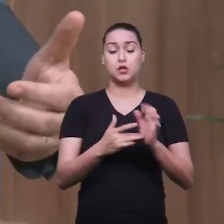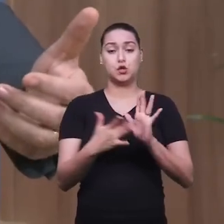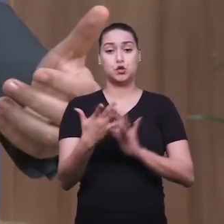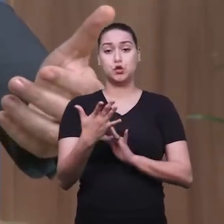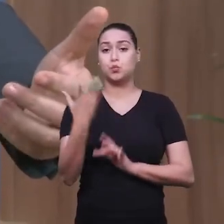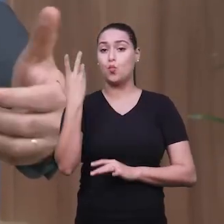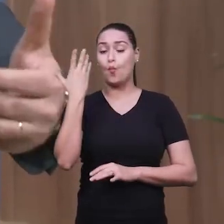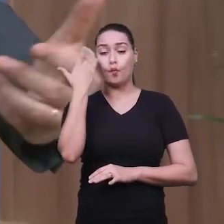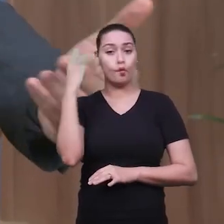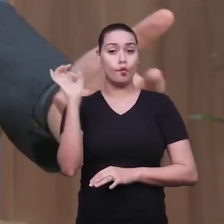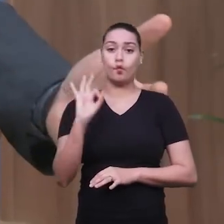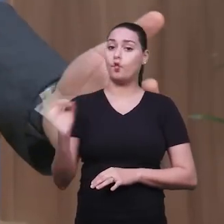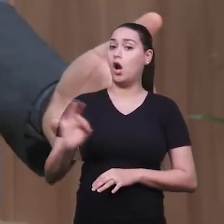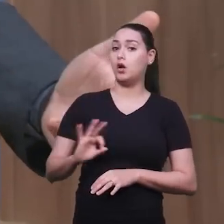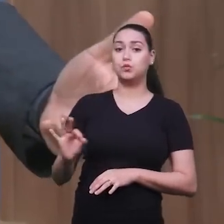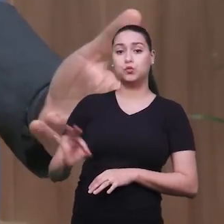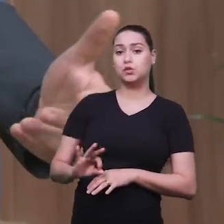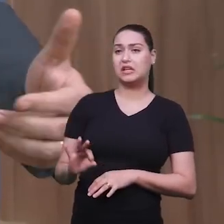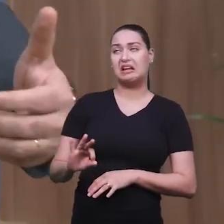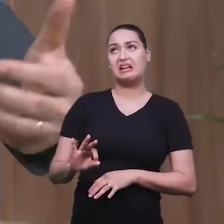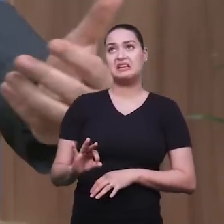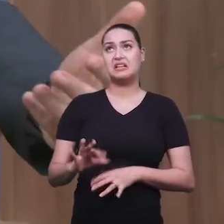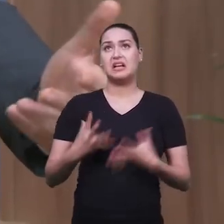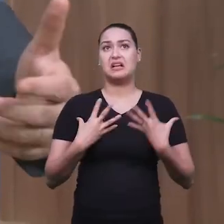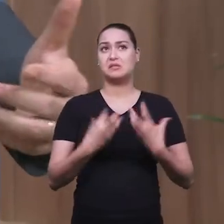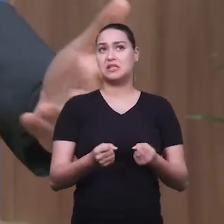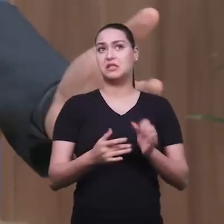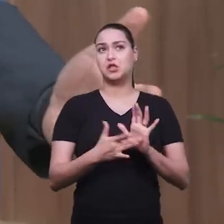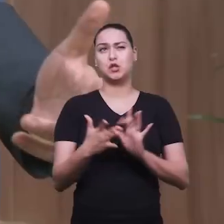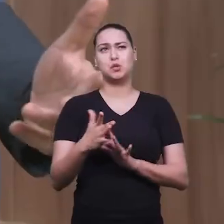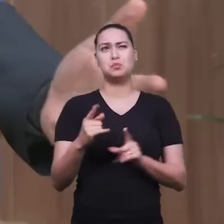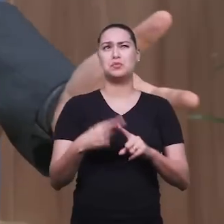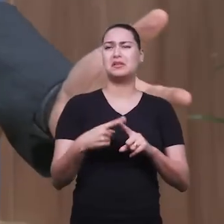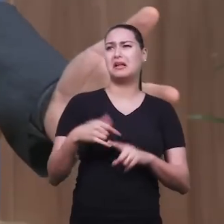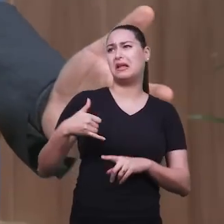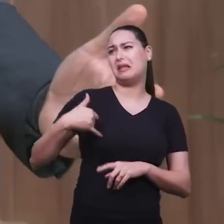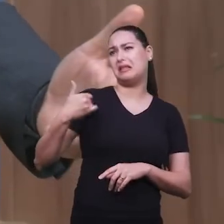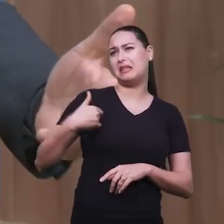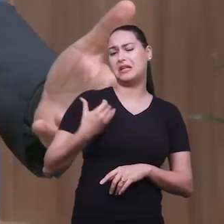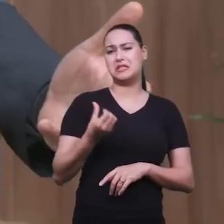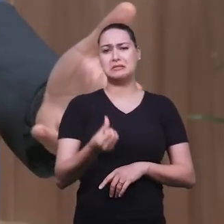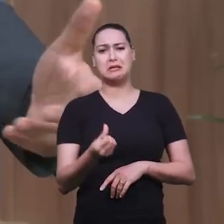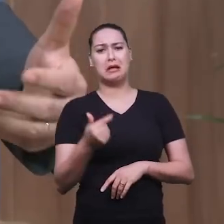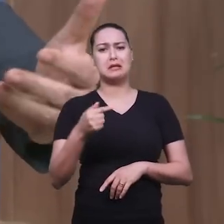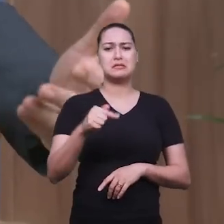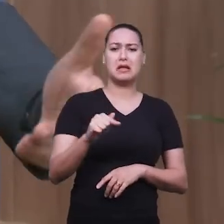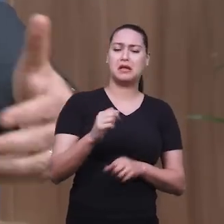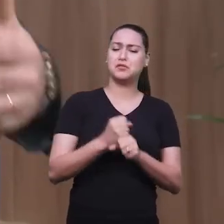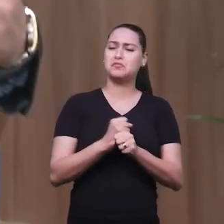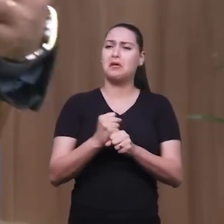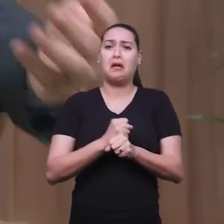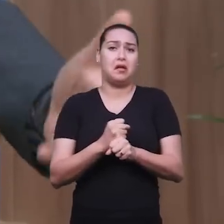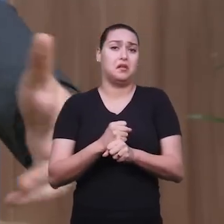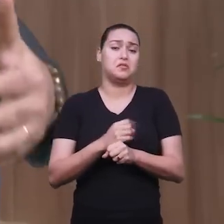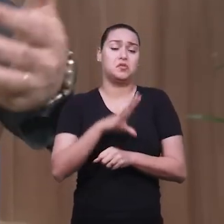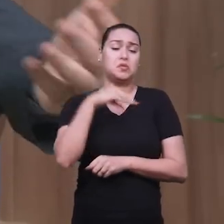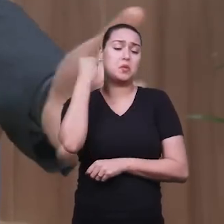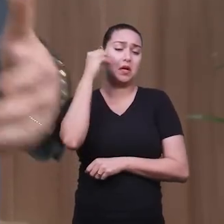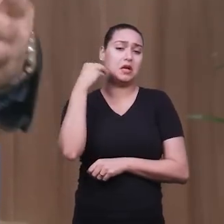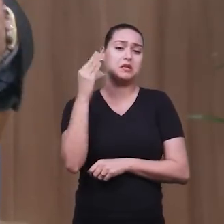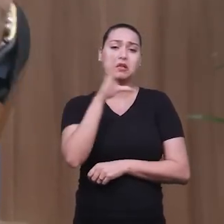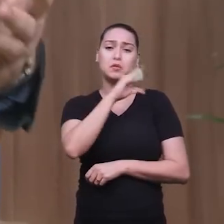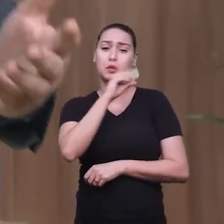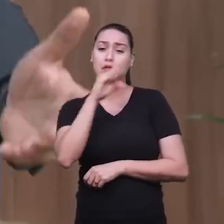dia da sua conversão. Eu não sei o dia da minha conversão, até porque eu devia ter 6 para 7 anos quando eu vim para essa obra e depois tive experiência